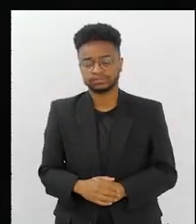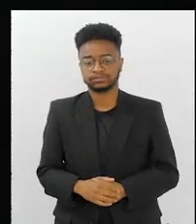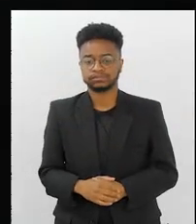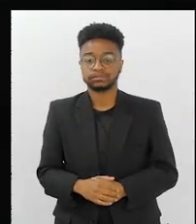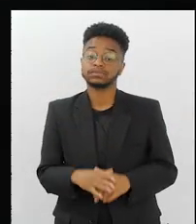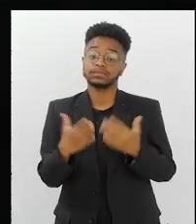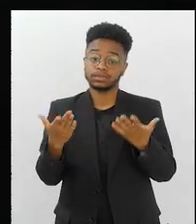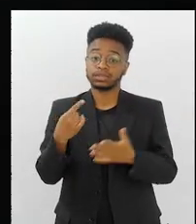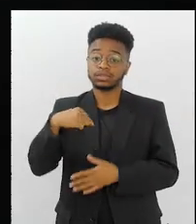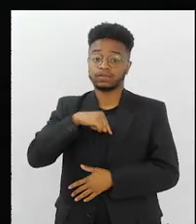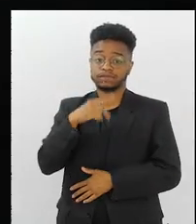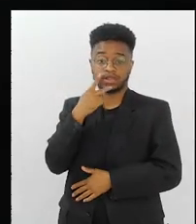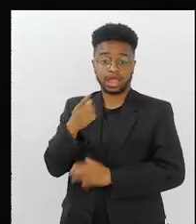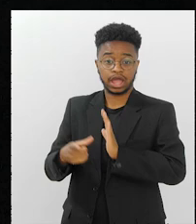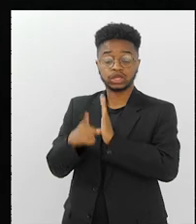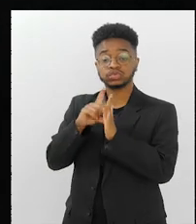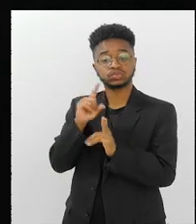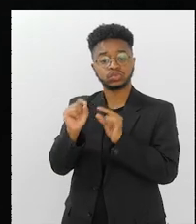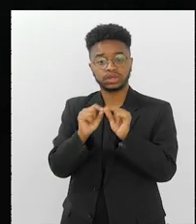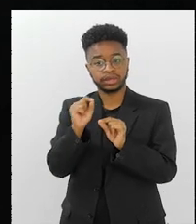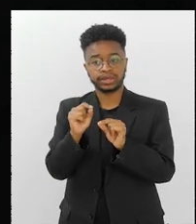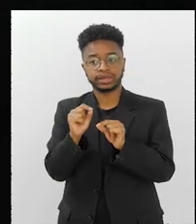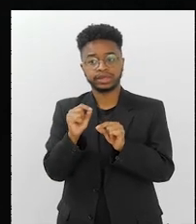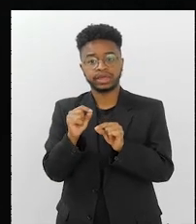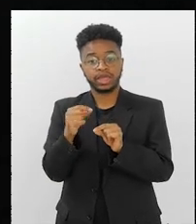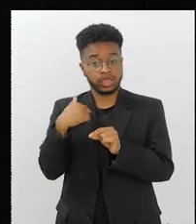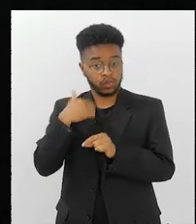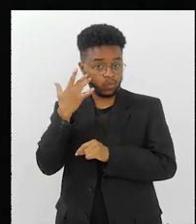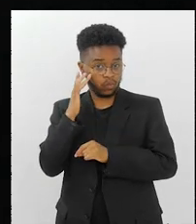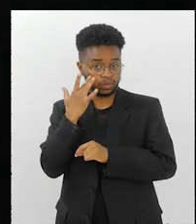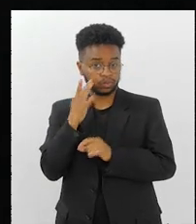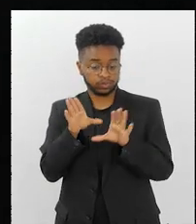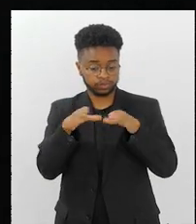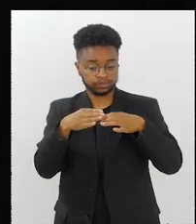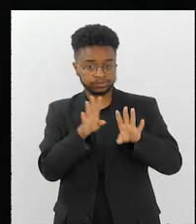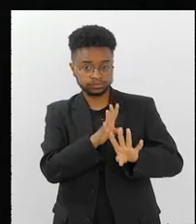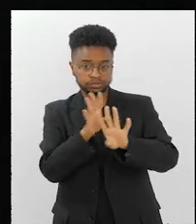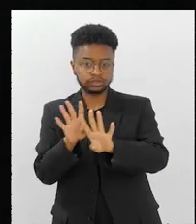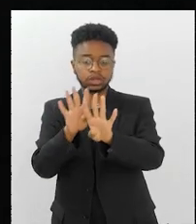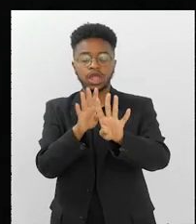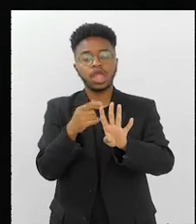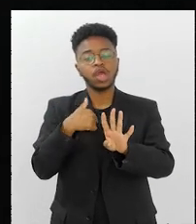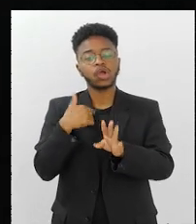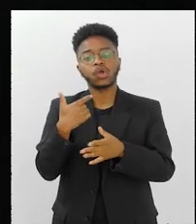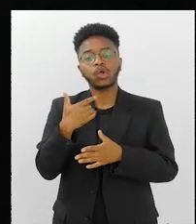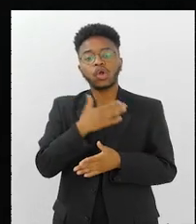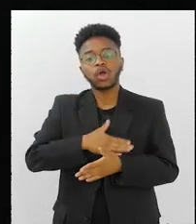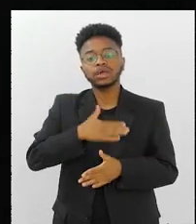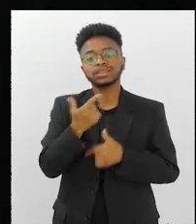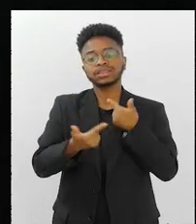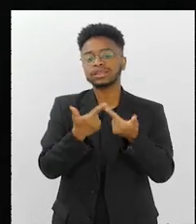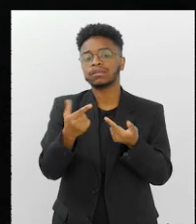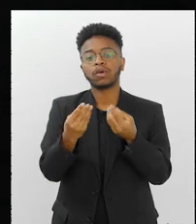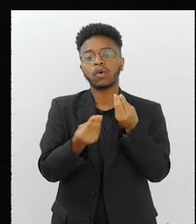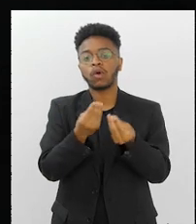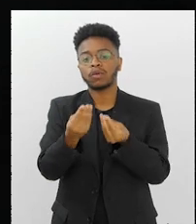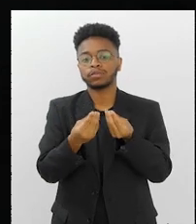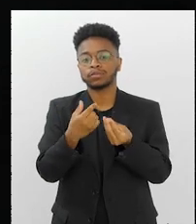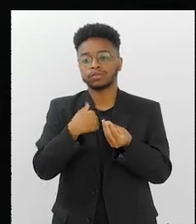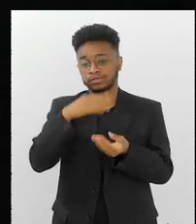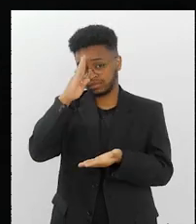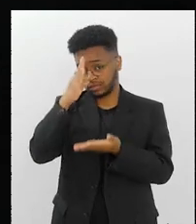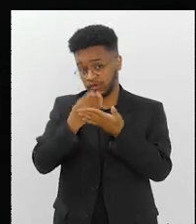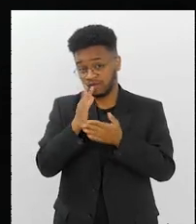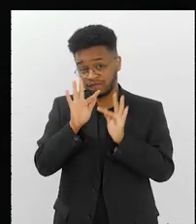falou no nos Bastidores aqui né Eu acho que comão de frente eu sou um coreógrafo que gosto de trabalhar dessa forma eu acho que no o